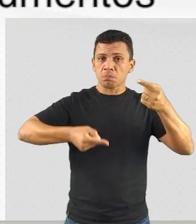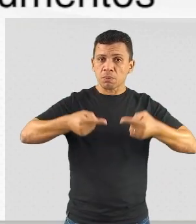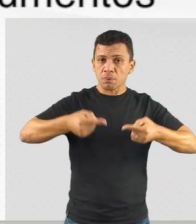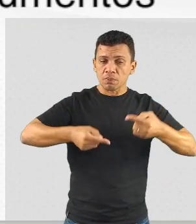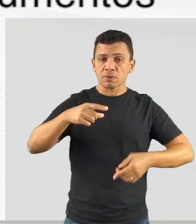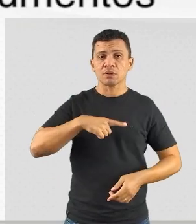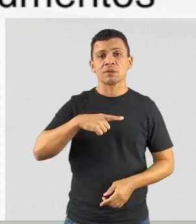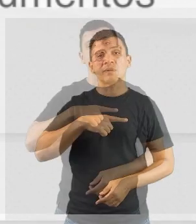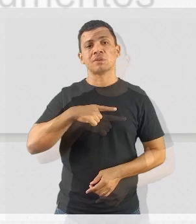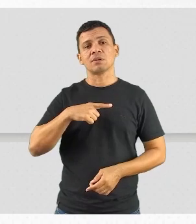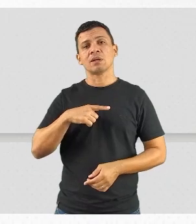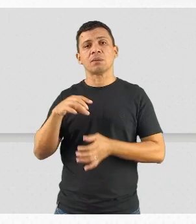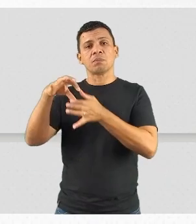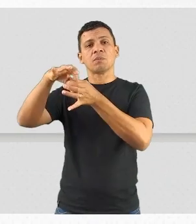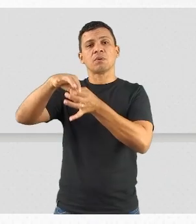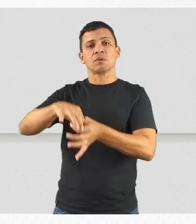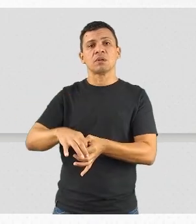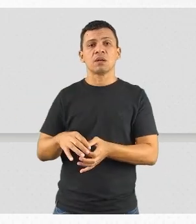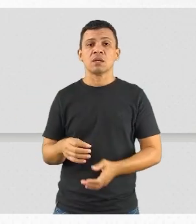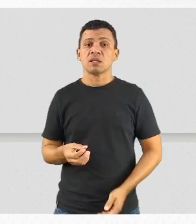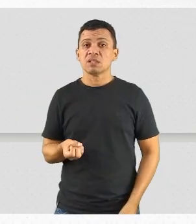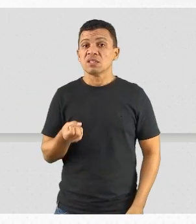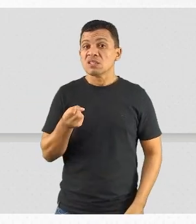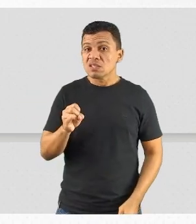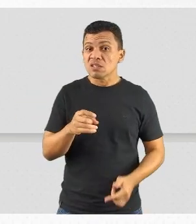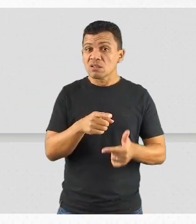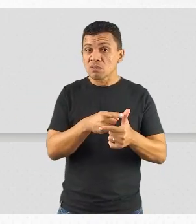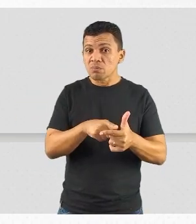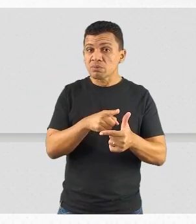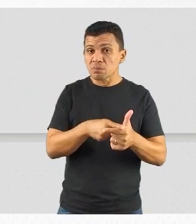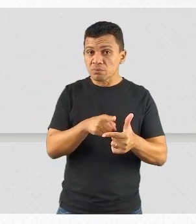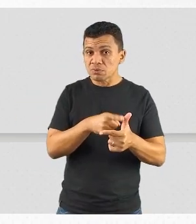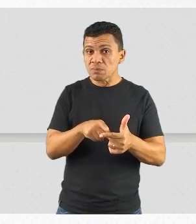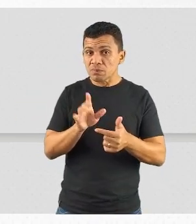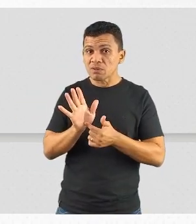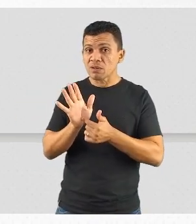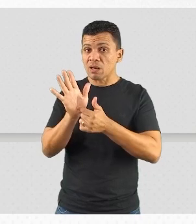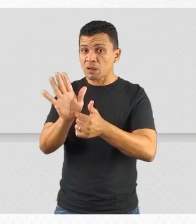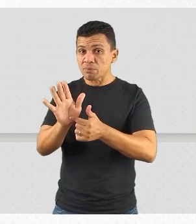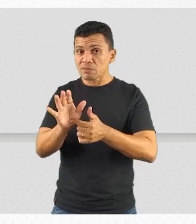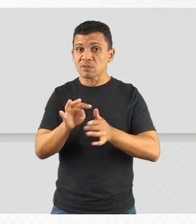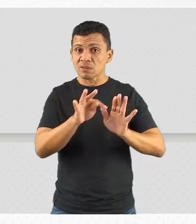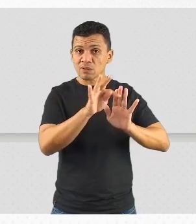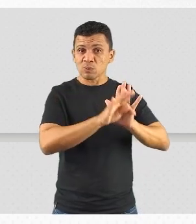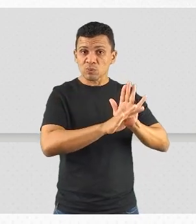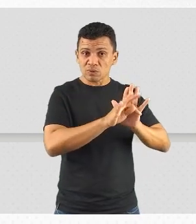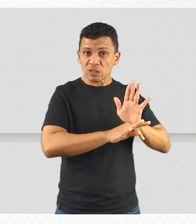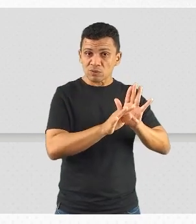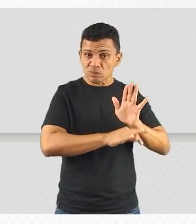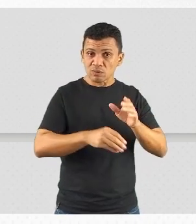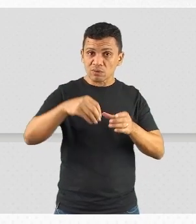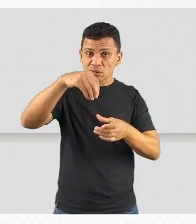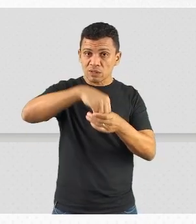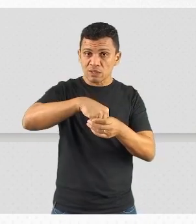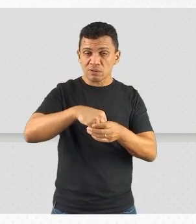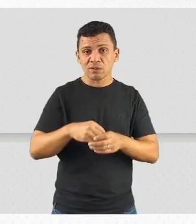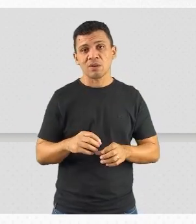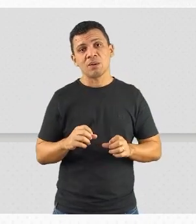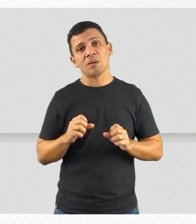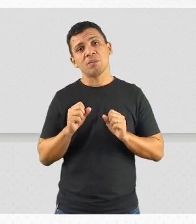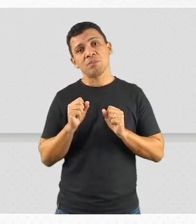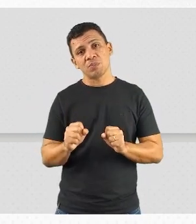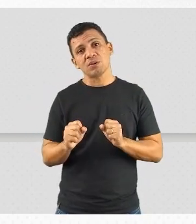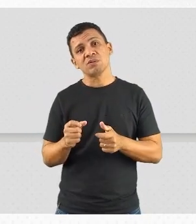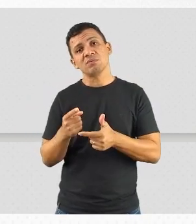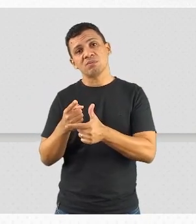coerente. Se eu tiver problema em apresentar esses elementos interior dentro do texto, isso vai prejudicar a